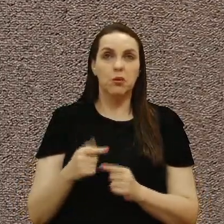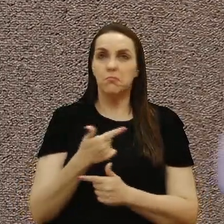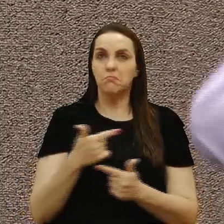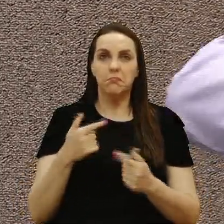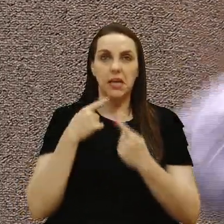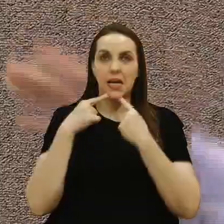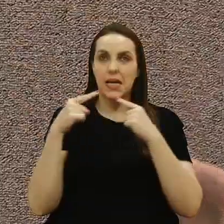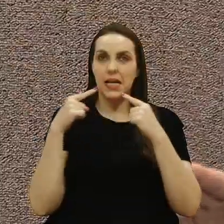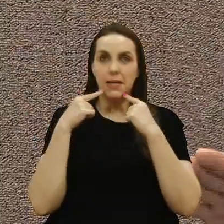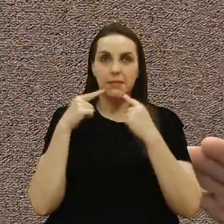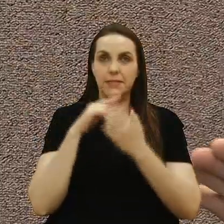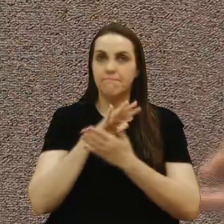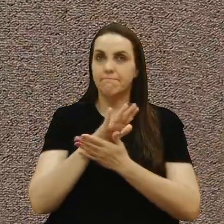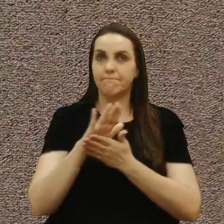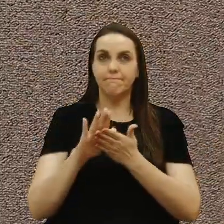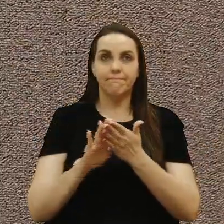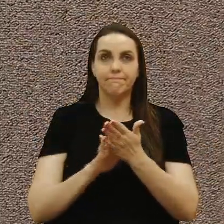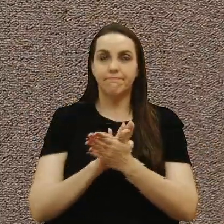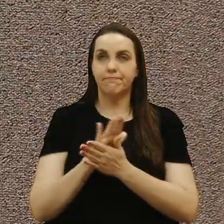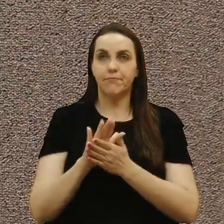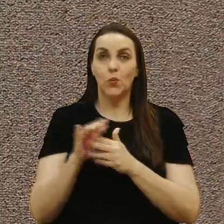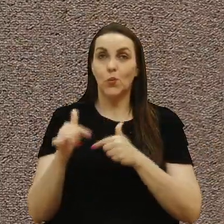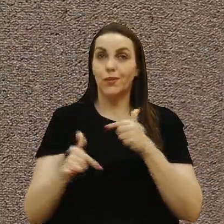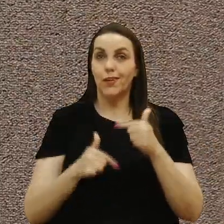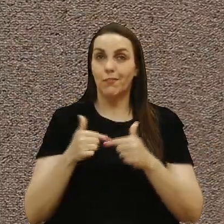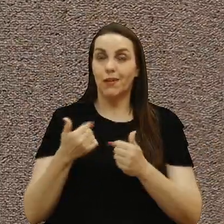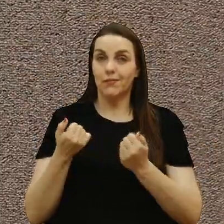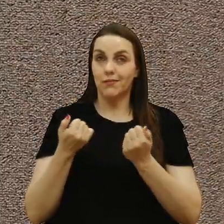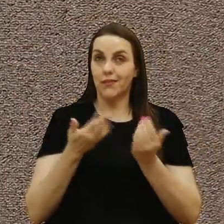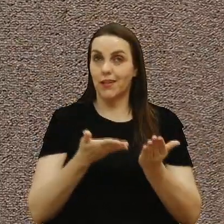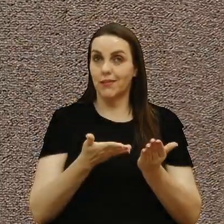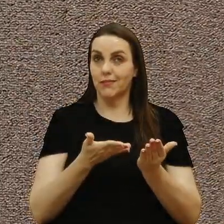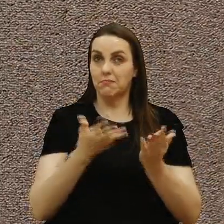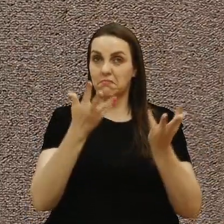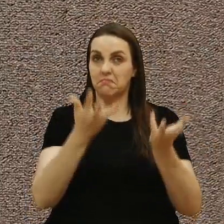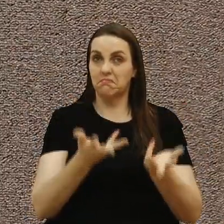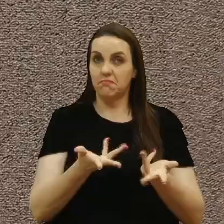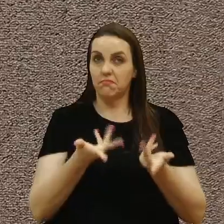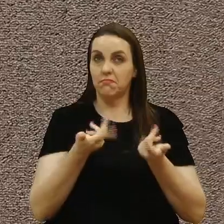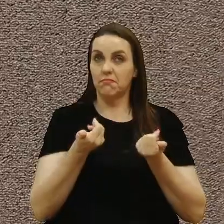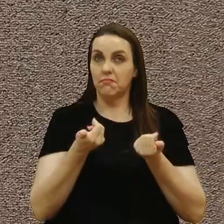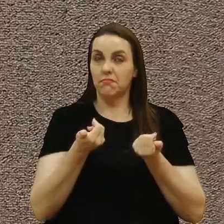queixas alguma sobre o trabalho deles, é de excelência,